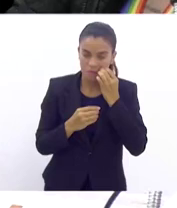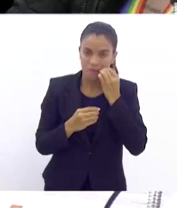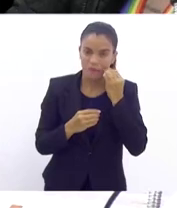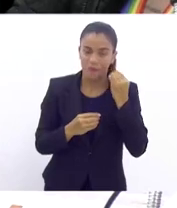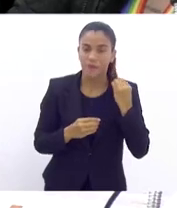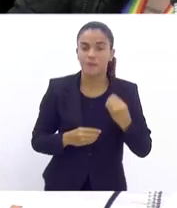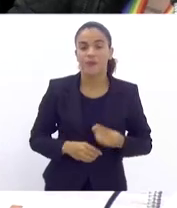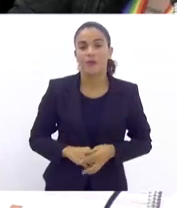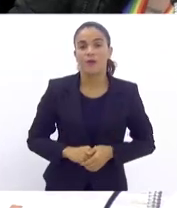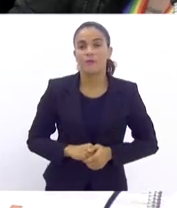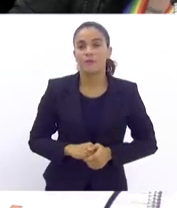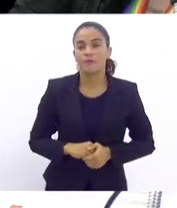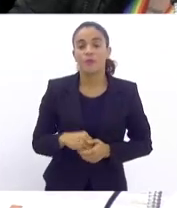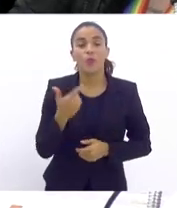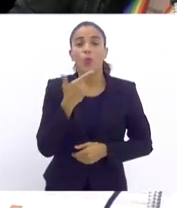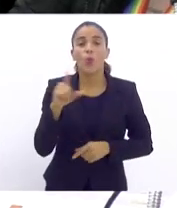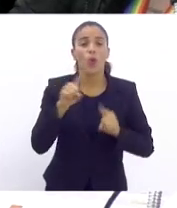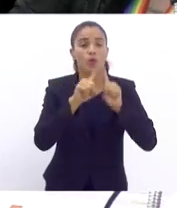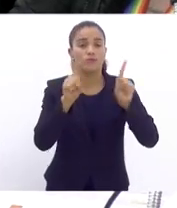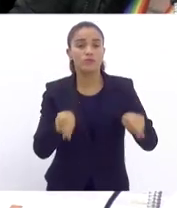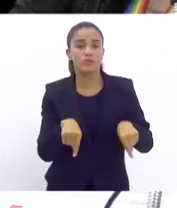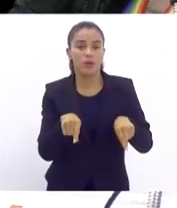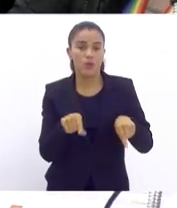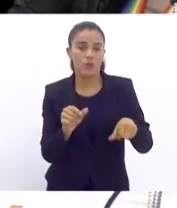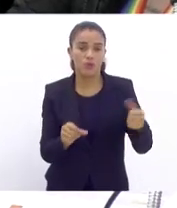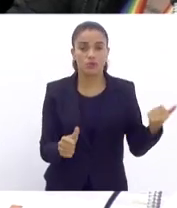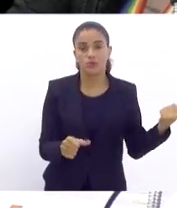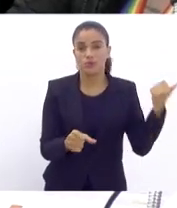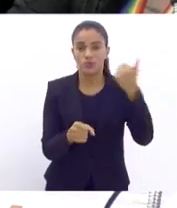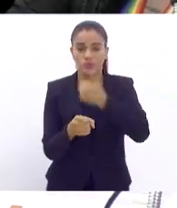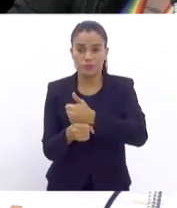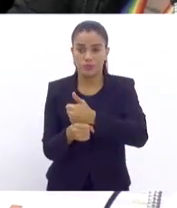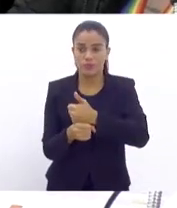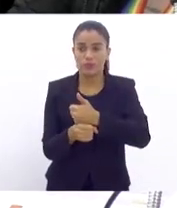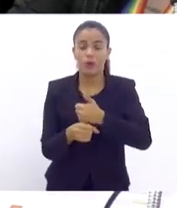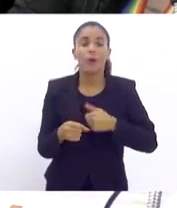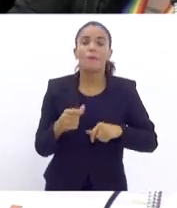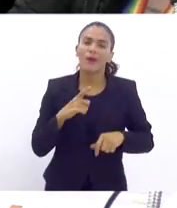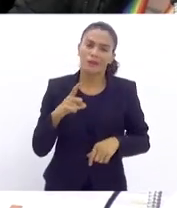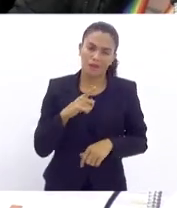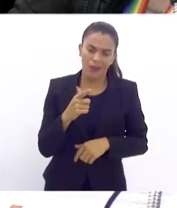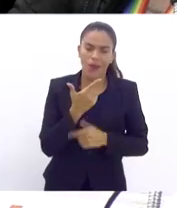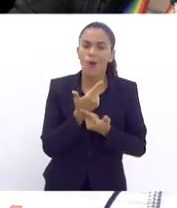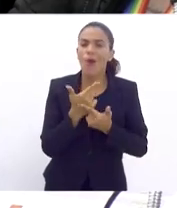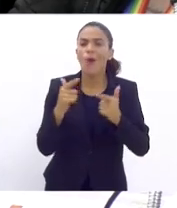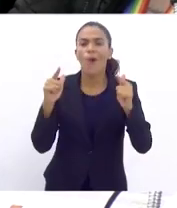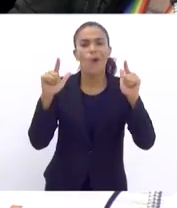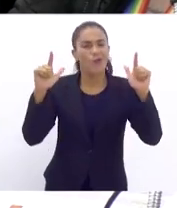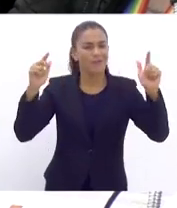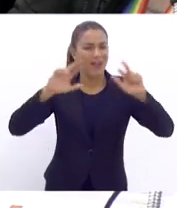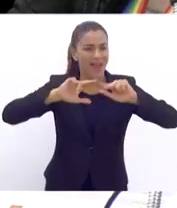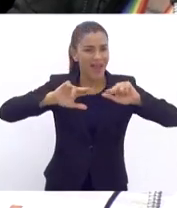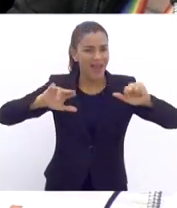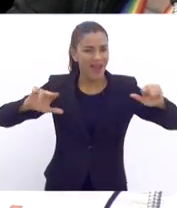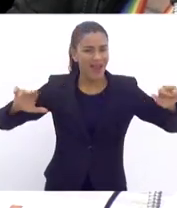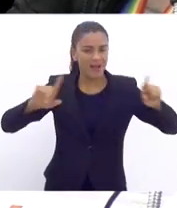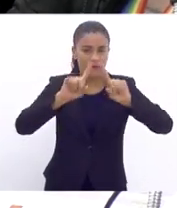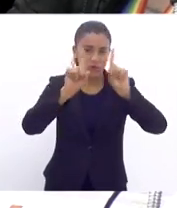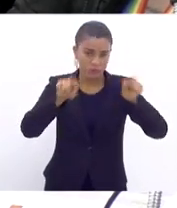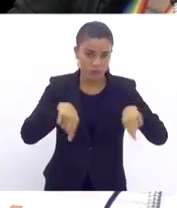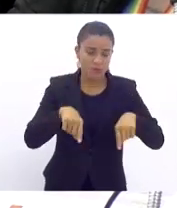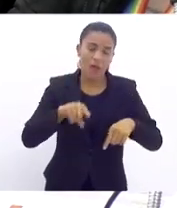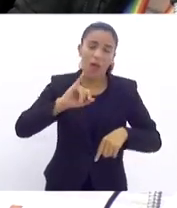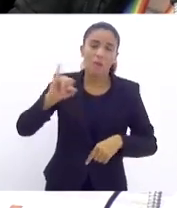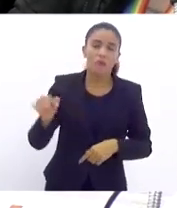fazer a correspondência por decreto com outro cargo que já existe é mas a gente tem dezenas de carreiras nessa situação eu queria aproveitar o debate